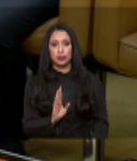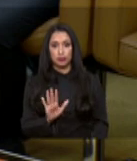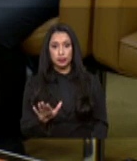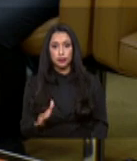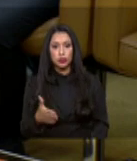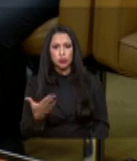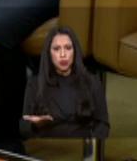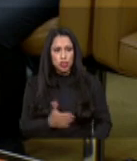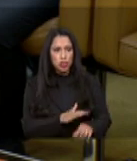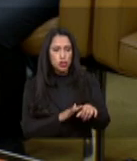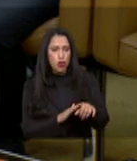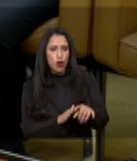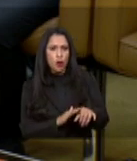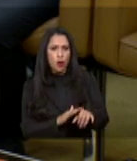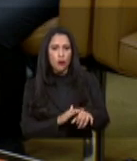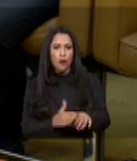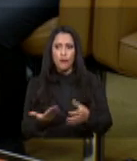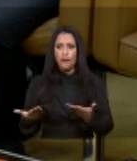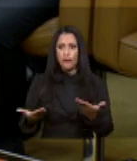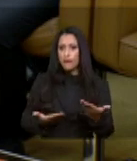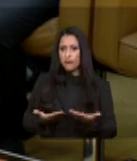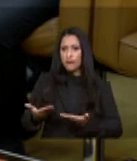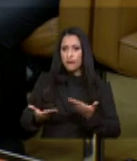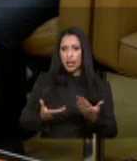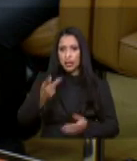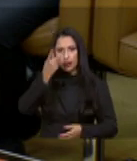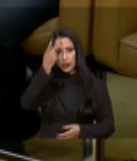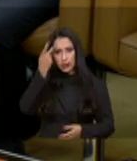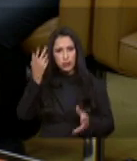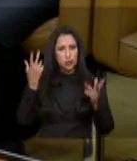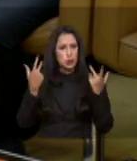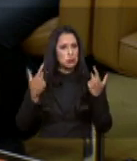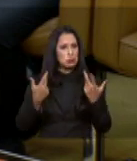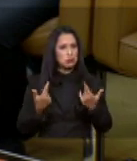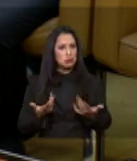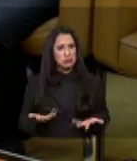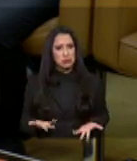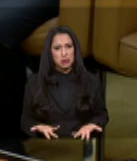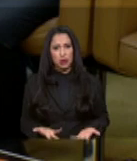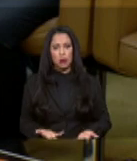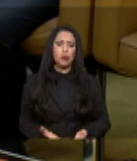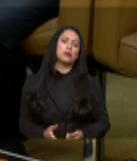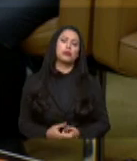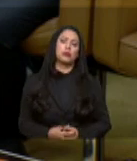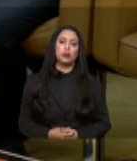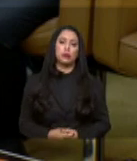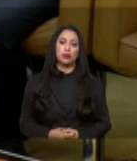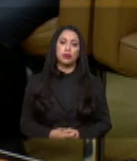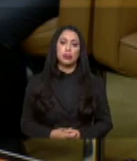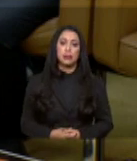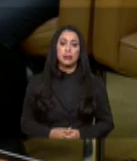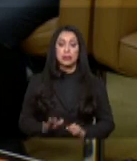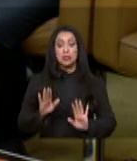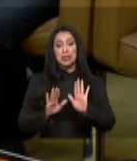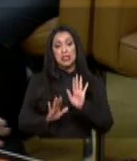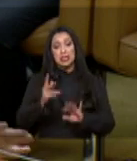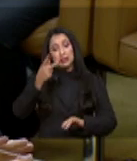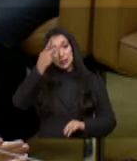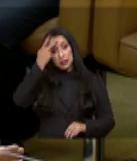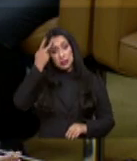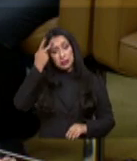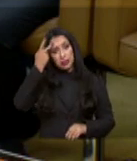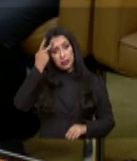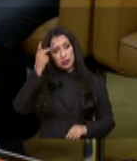Quando a gente conversa com as pessoas comuns e às vezes os que não têm